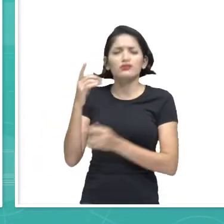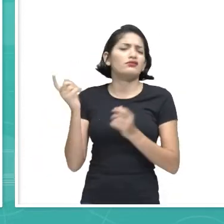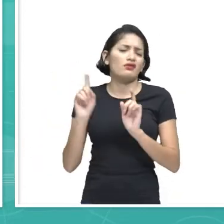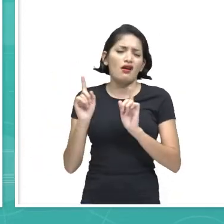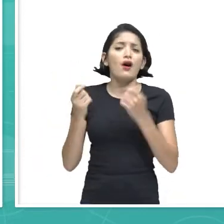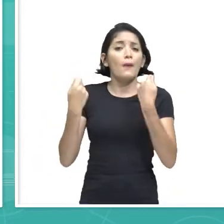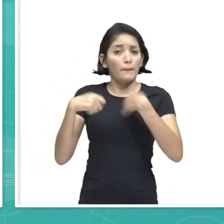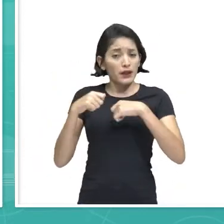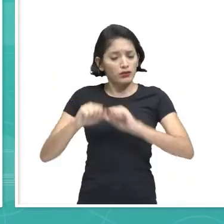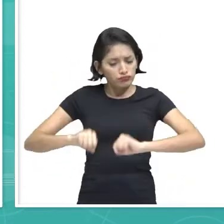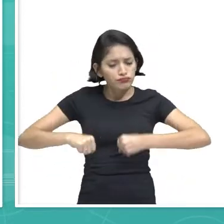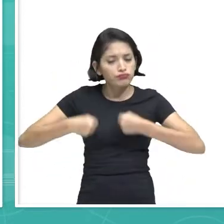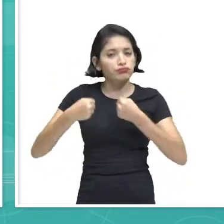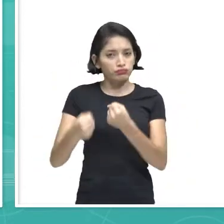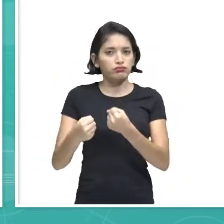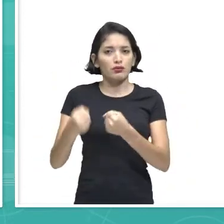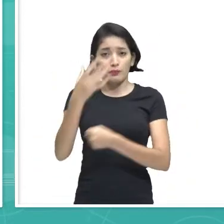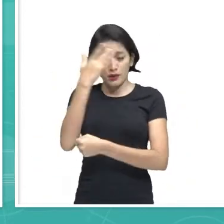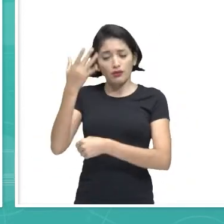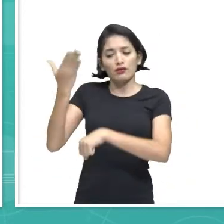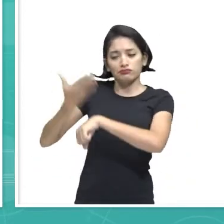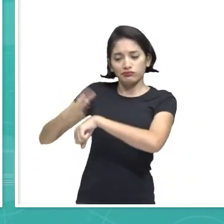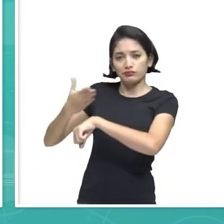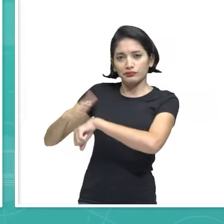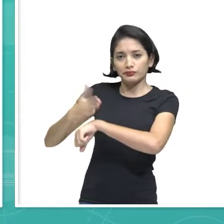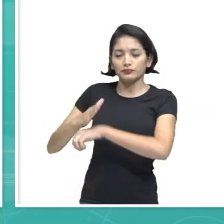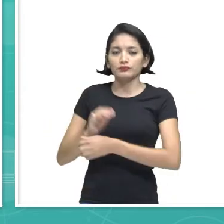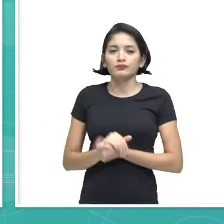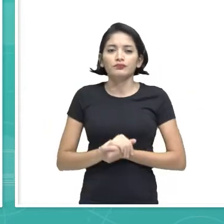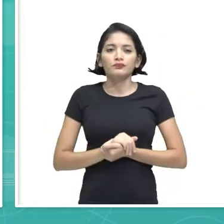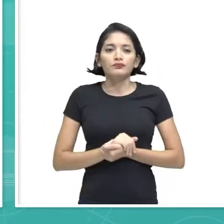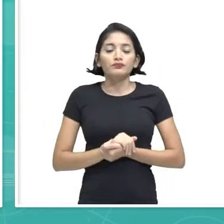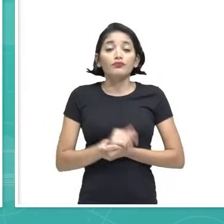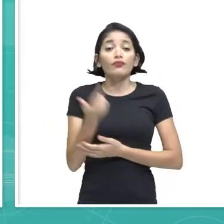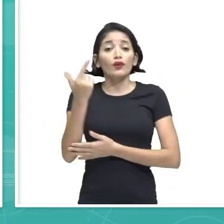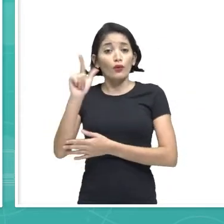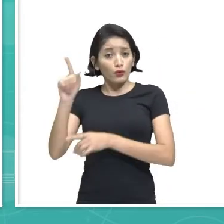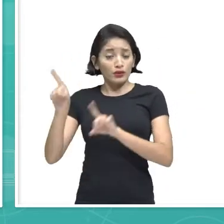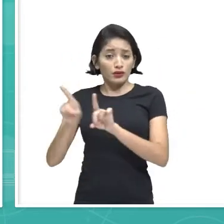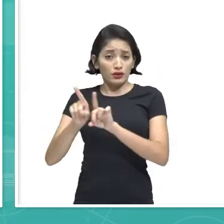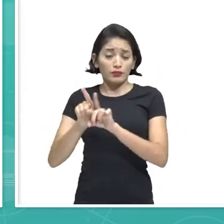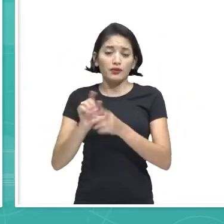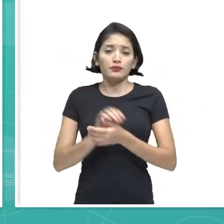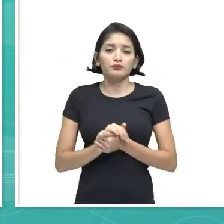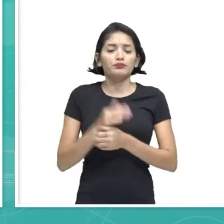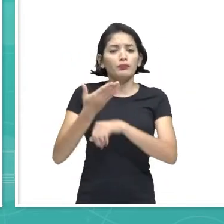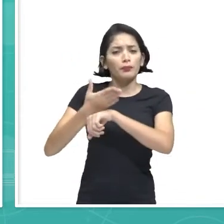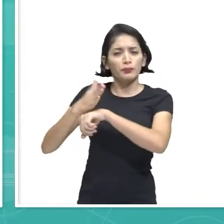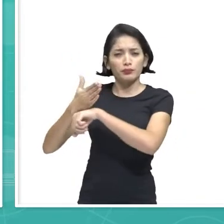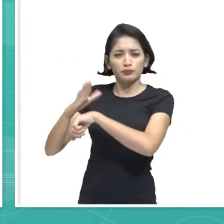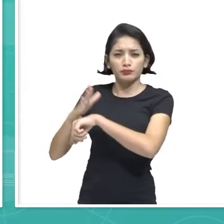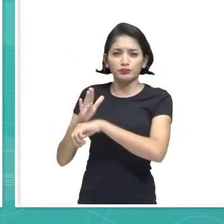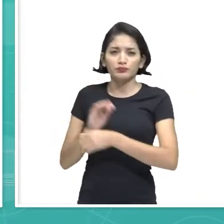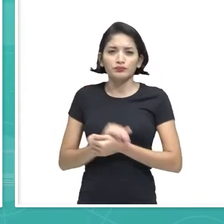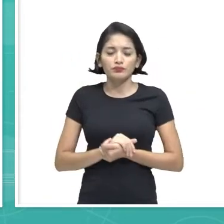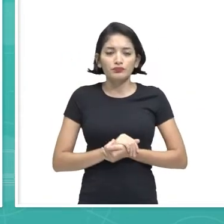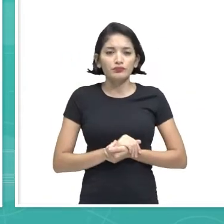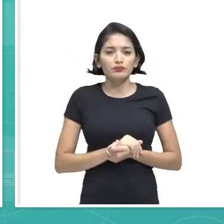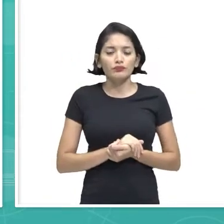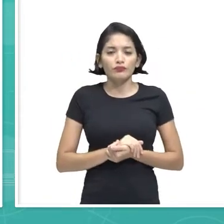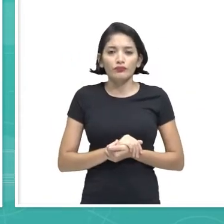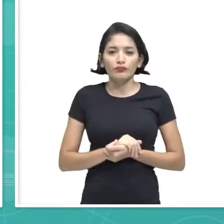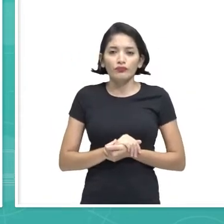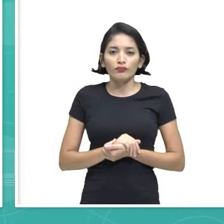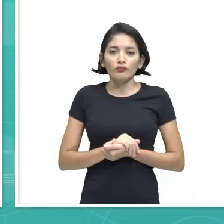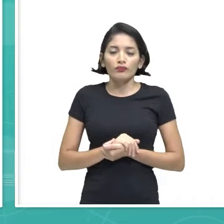o quê? Esforço do seu praticante. Outras vantagens que nós temos ao praticar hidroginástica, tem